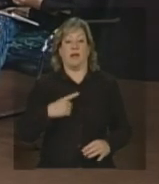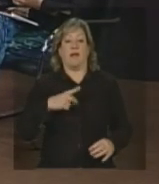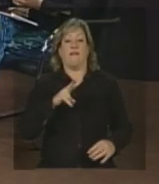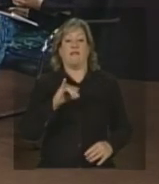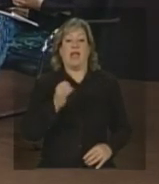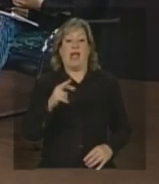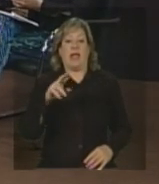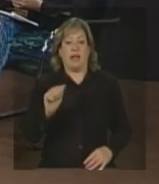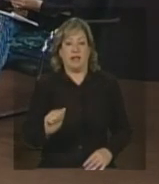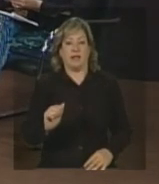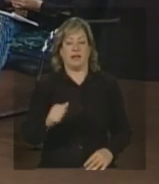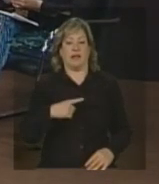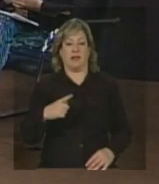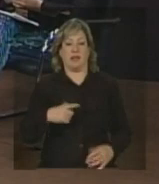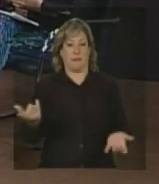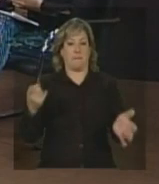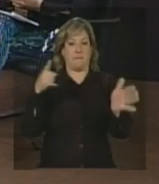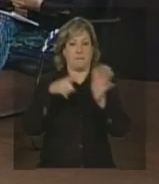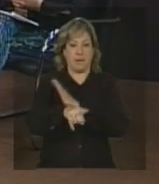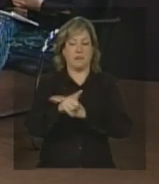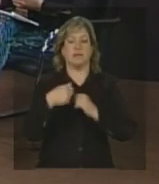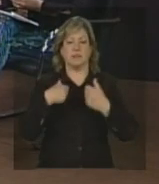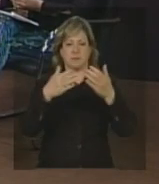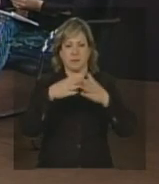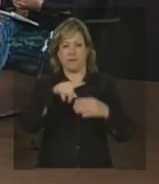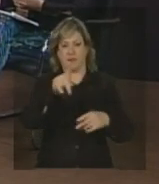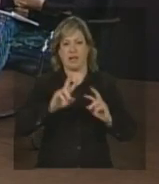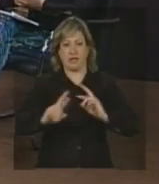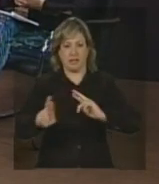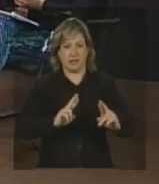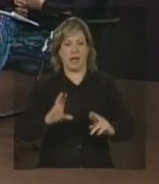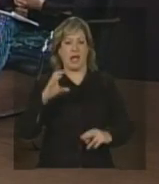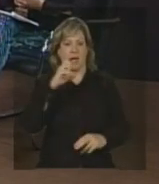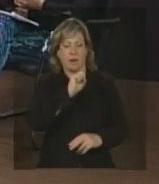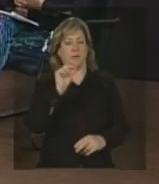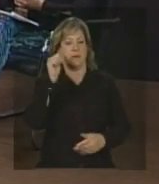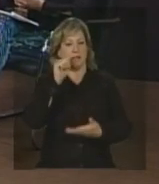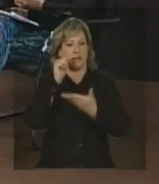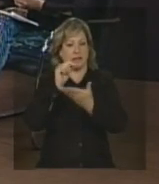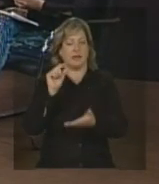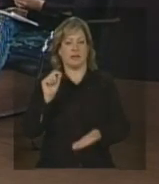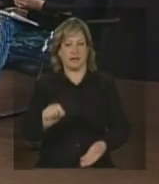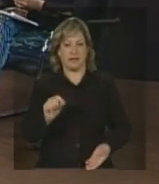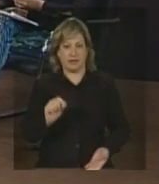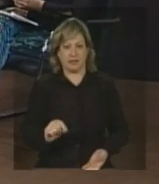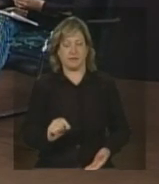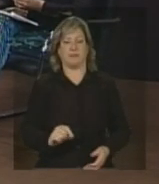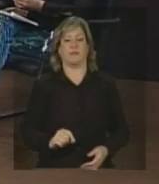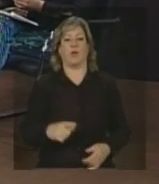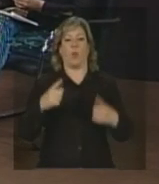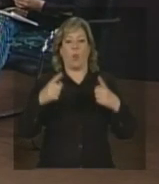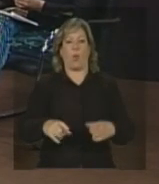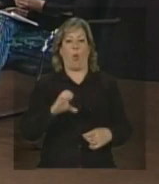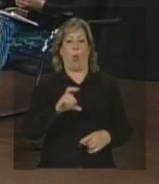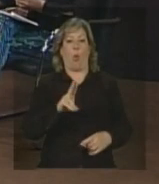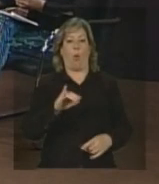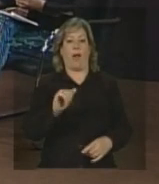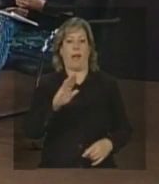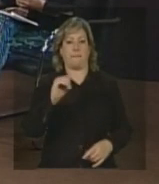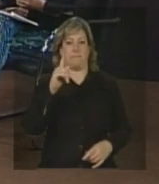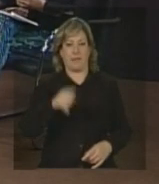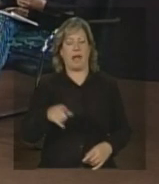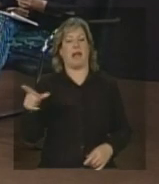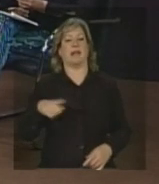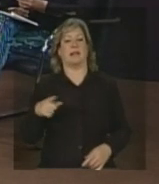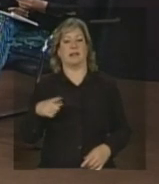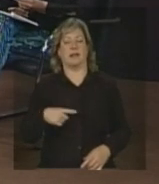vocês respondam sucintamente, mas atendendo a ela, claro. Gerucis Vieira, de Cuiabá, Mato Grosso, ela diz: sou mãe